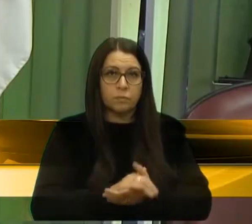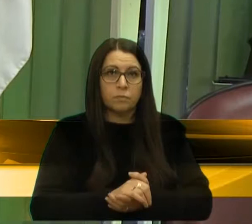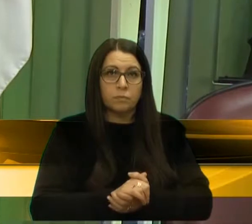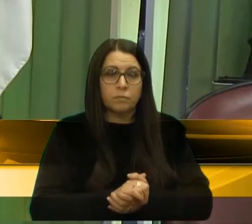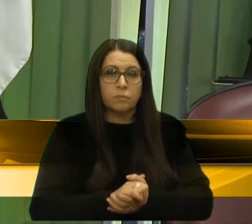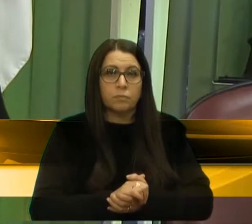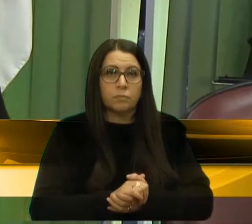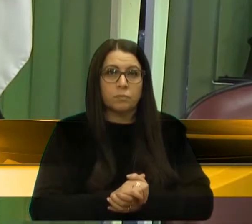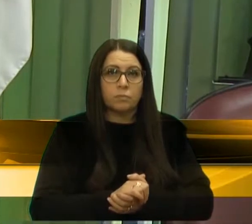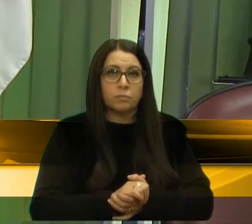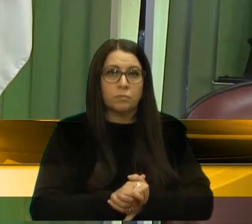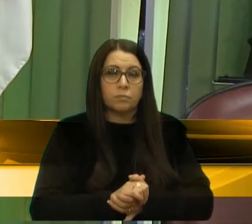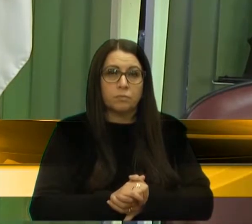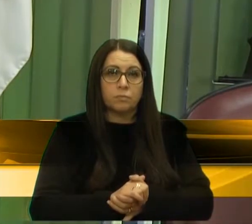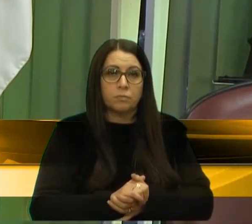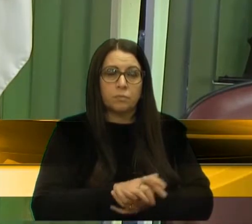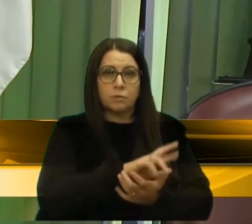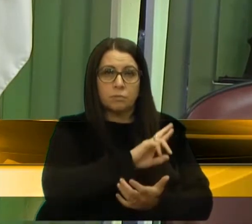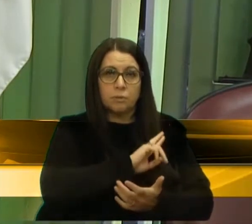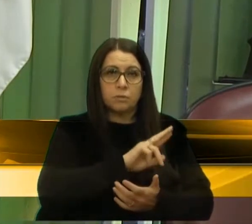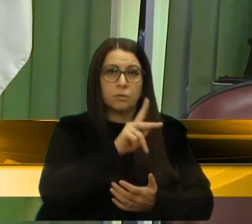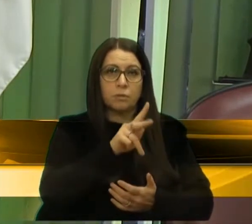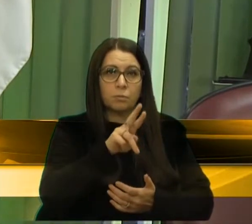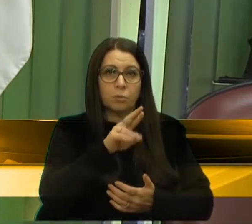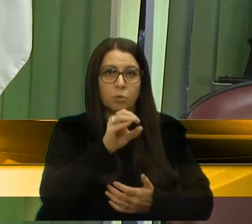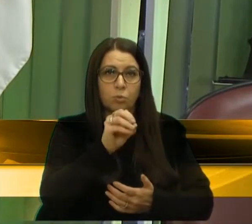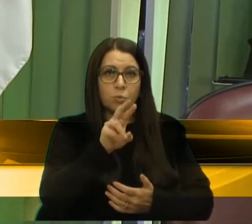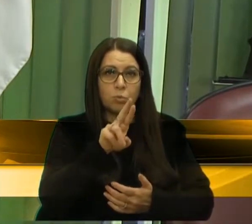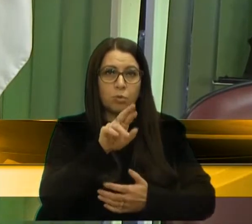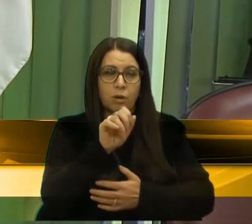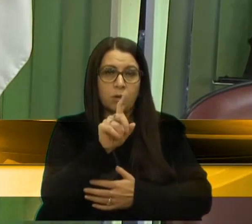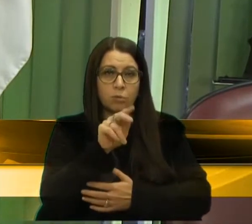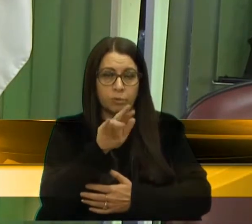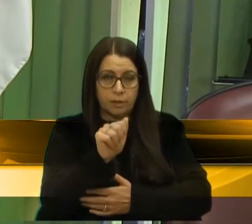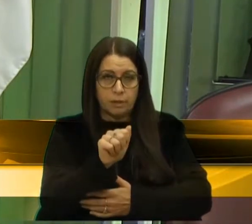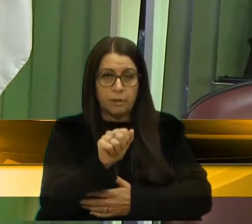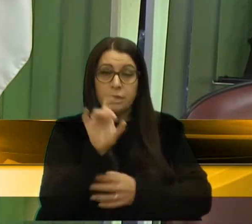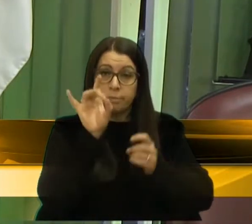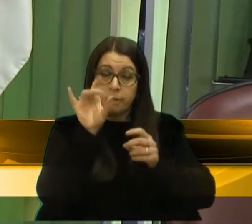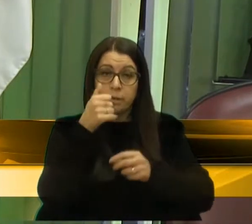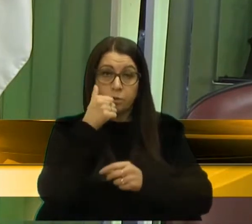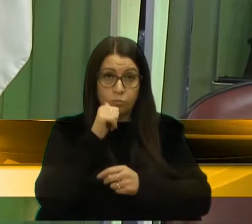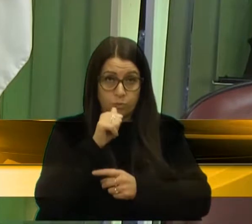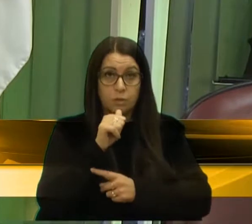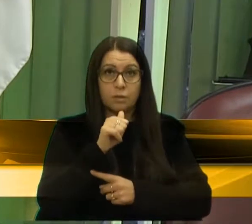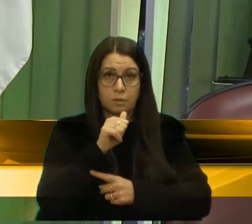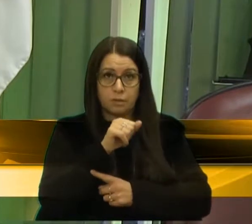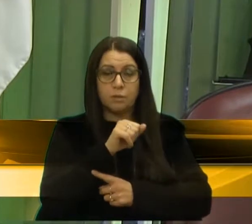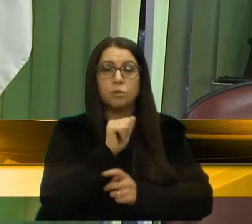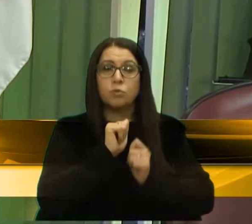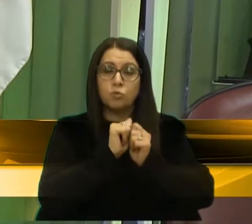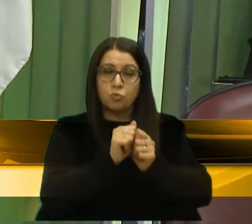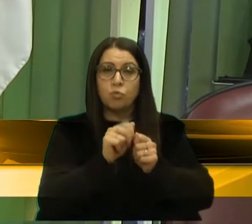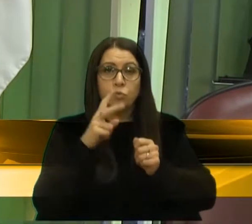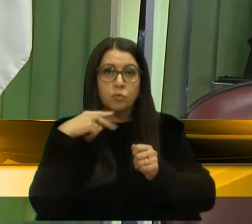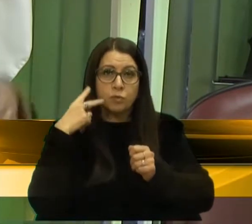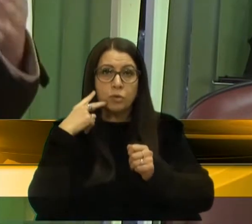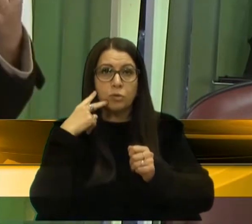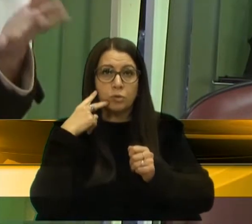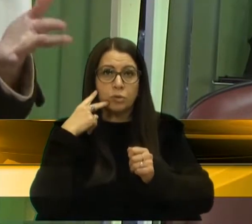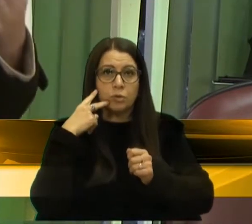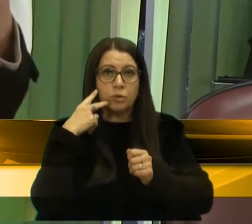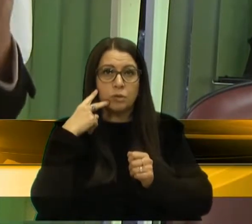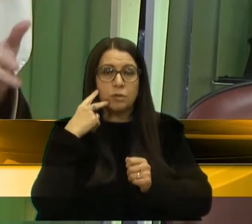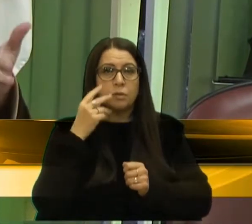Em nome da Procuradoria Especial da Mulher, assim como junto com os vereadores, eu já diria